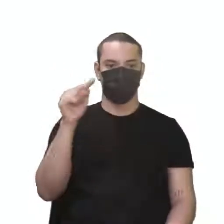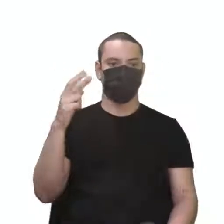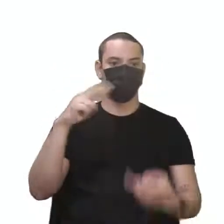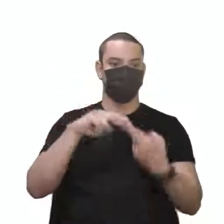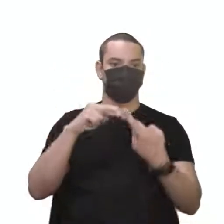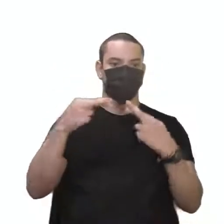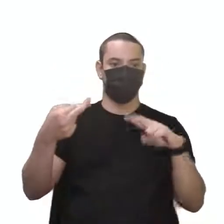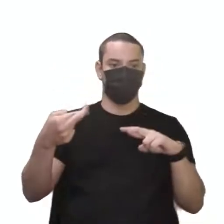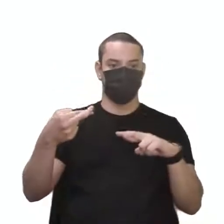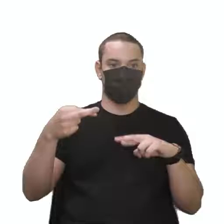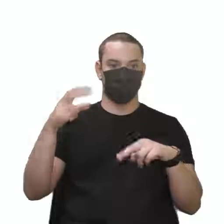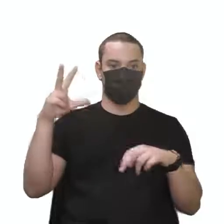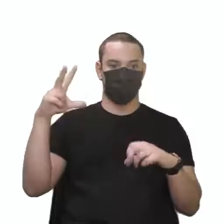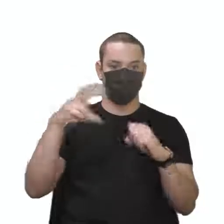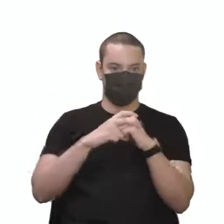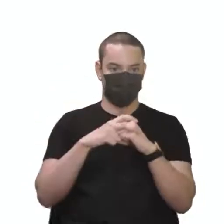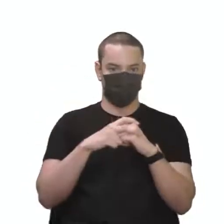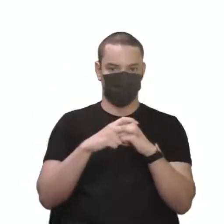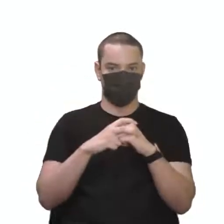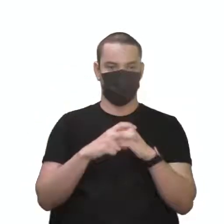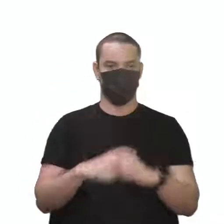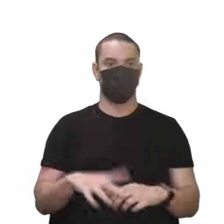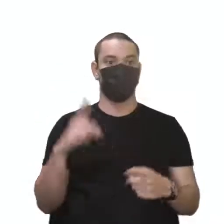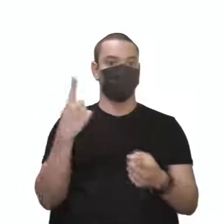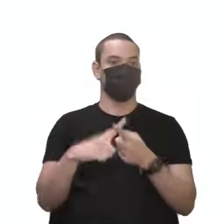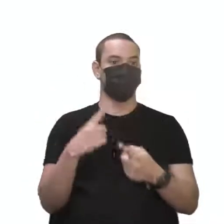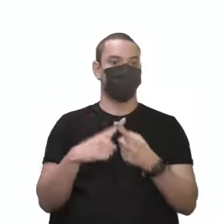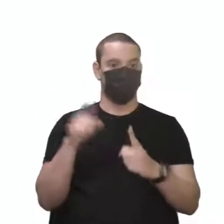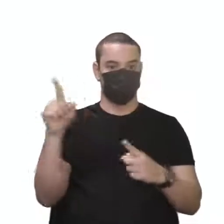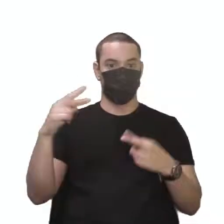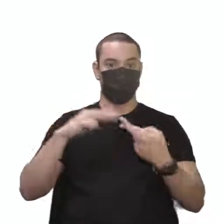viral, né? Ele é